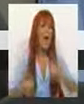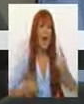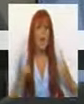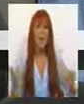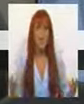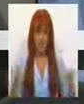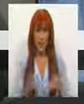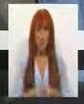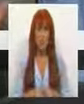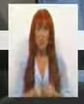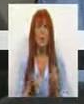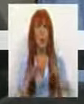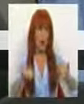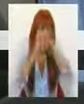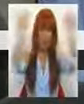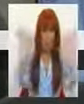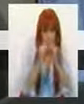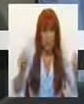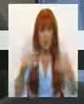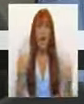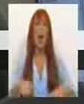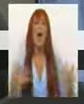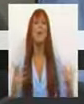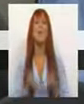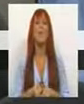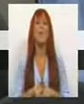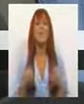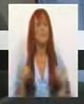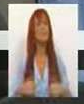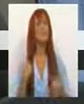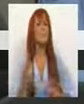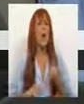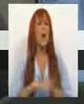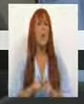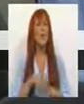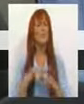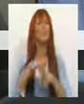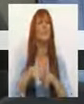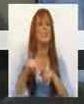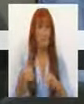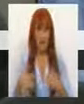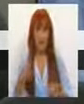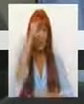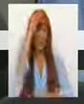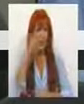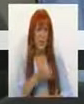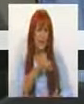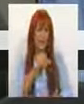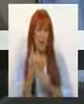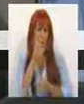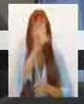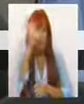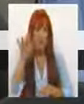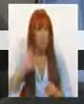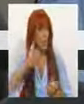vezes, de escala internacional, aliás, e que às vezes têm algumas repercussões fáceis de determinar em alguns